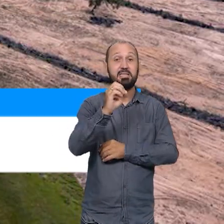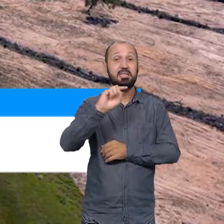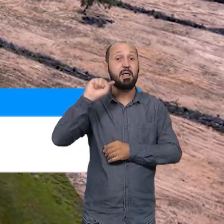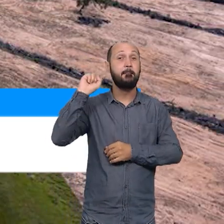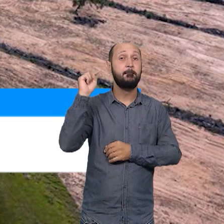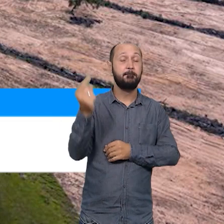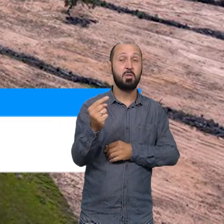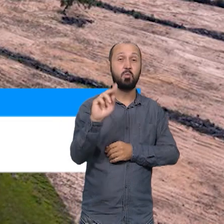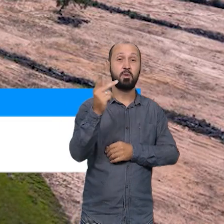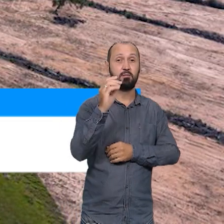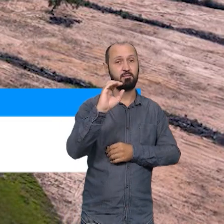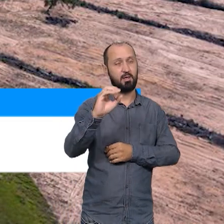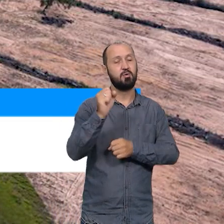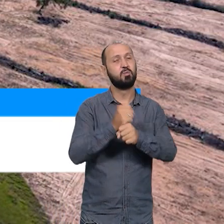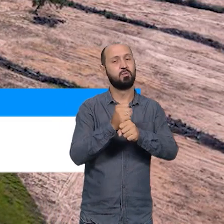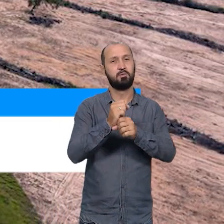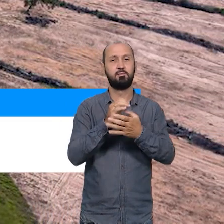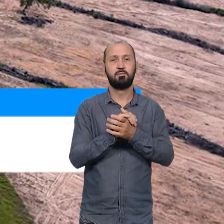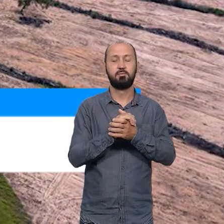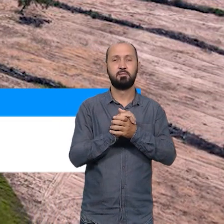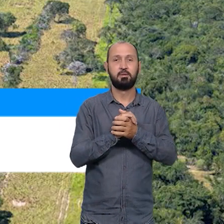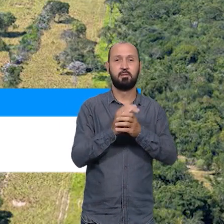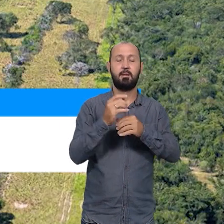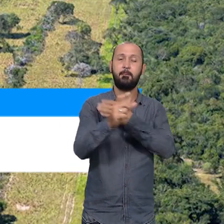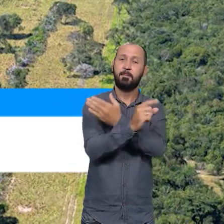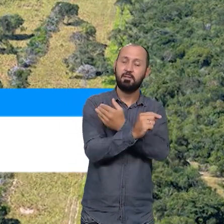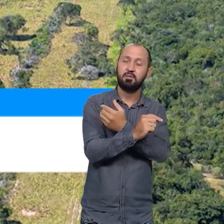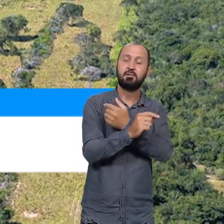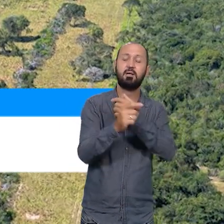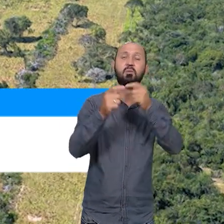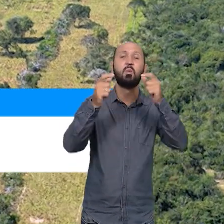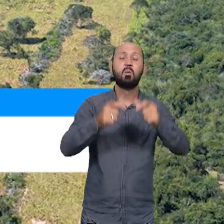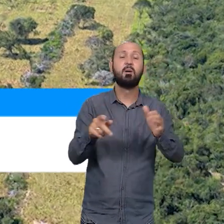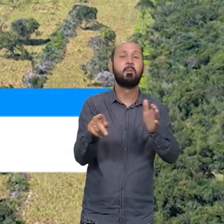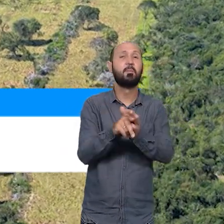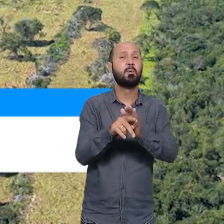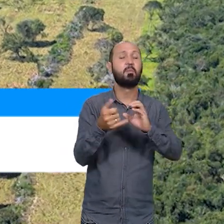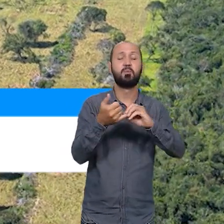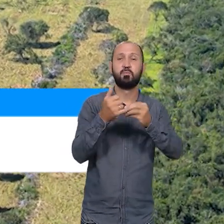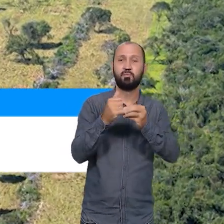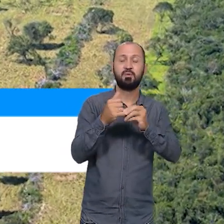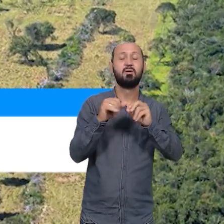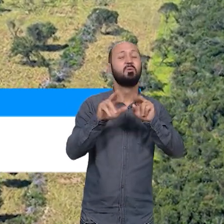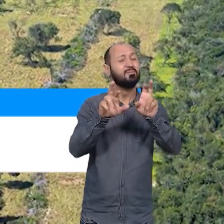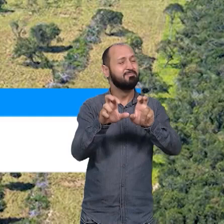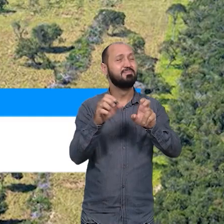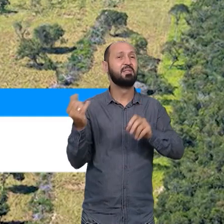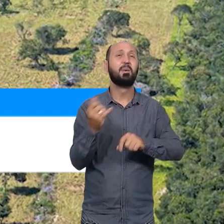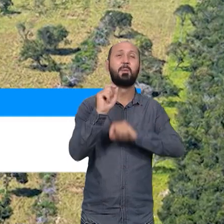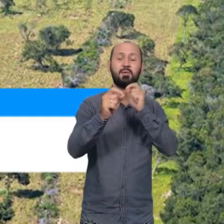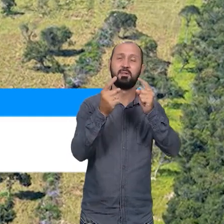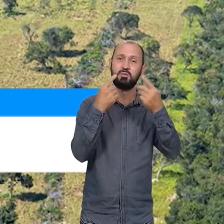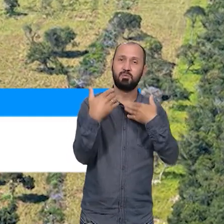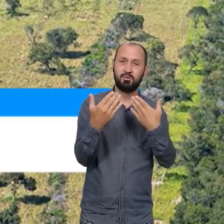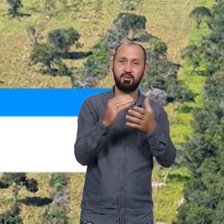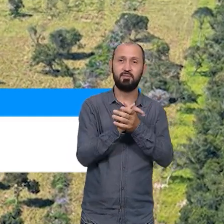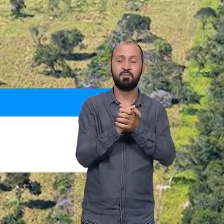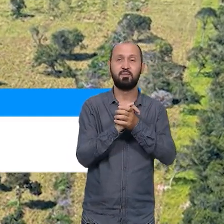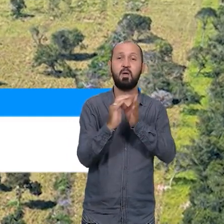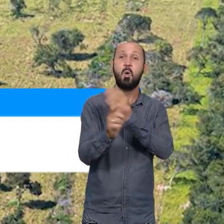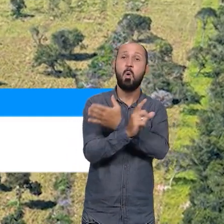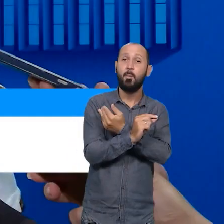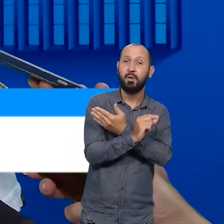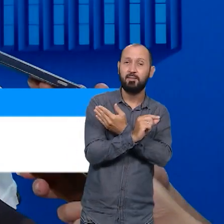para 60 mil hectares ao ano. O Pantanal não é lugar de soja. Essa é primeira questão a